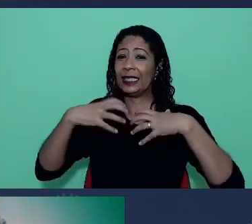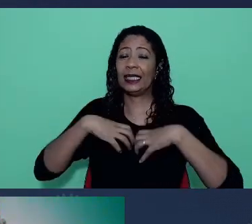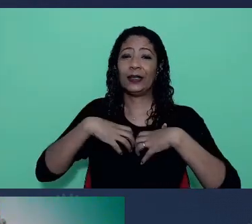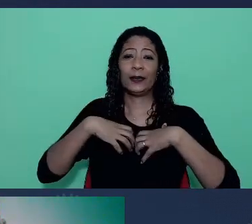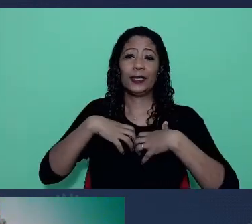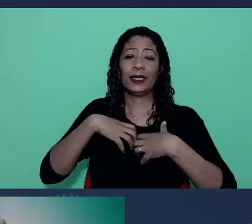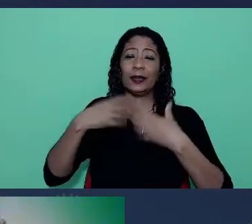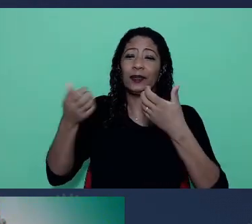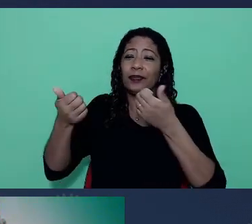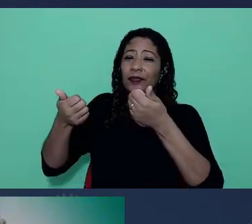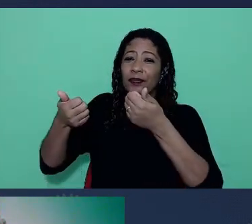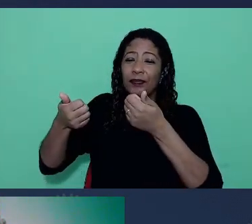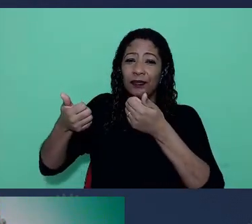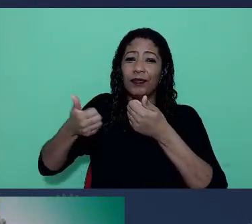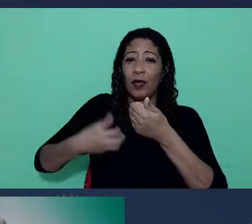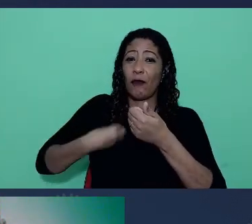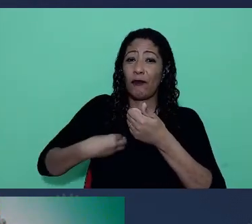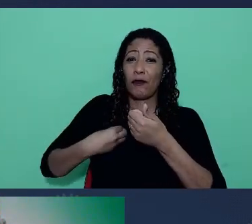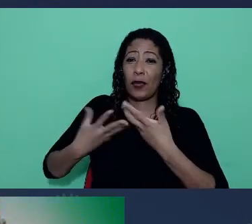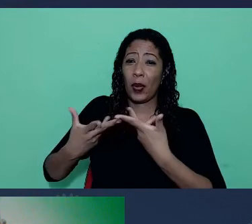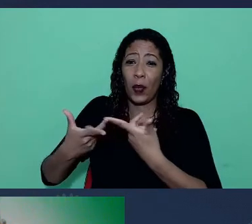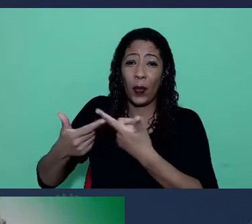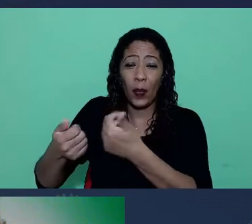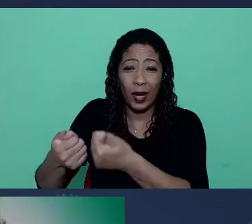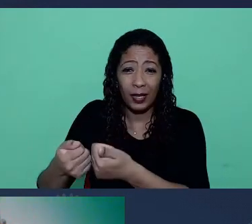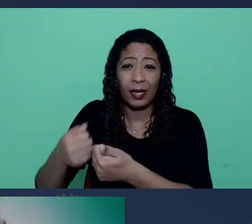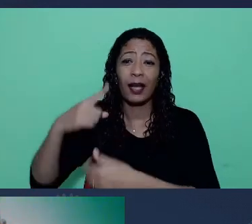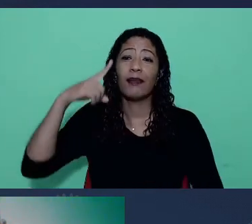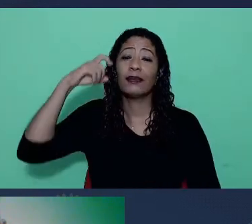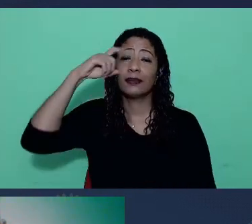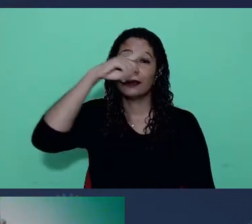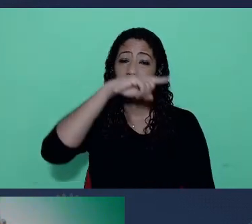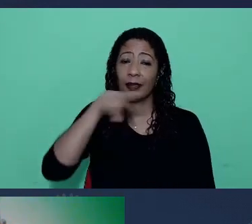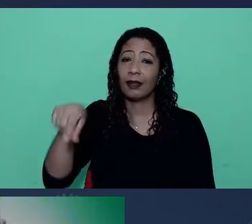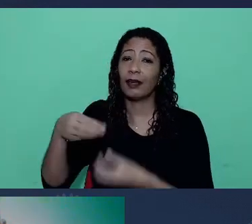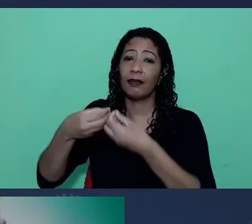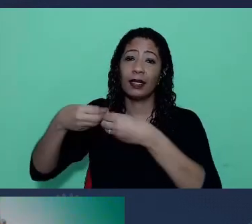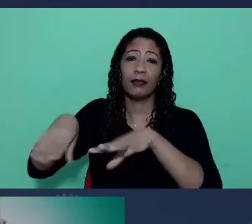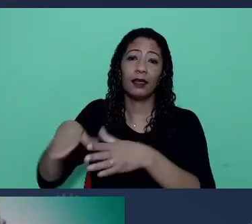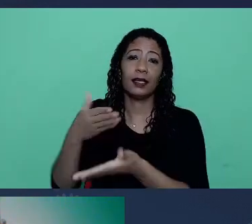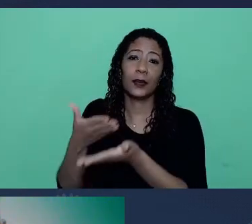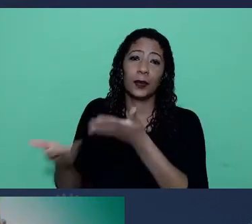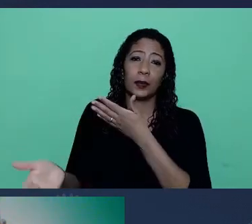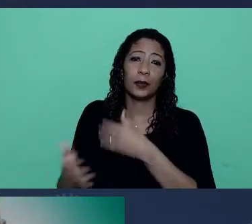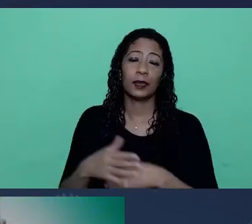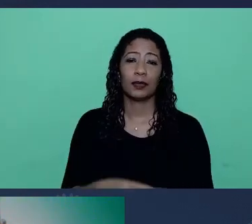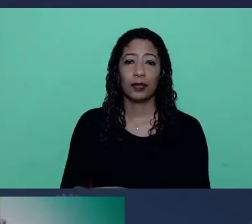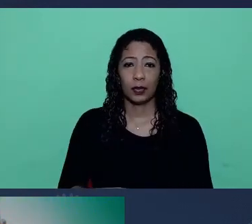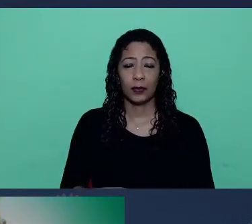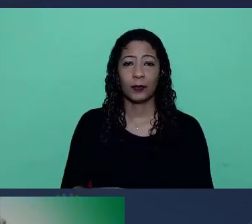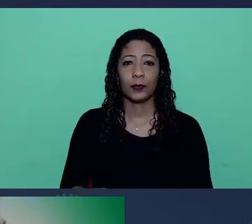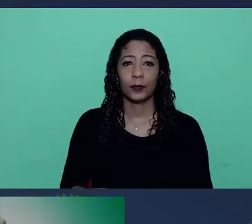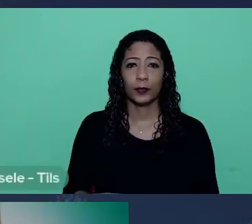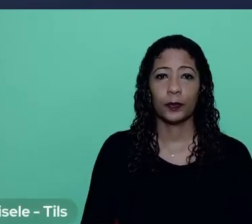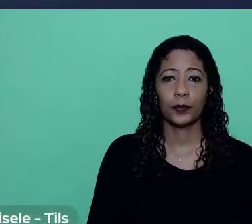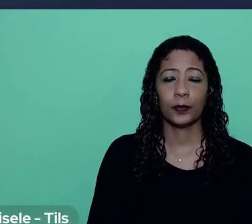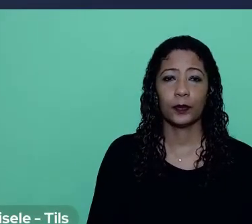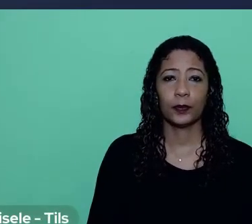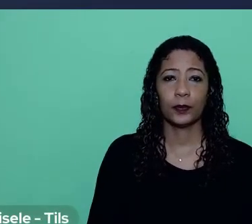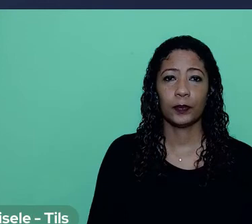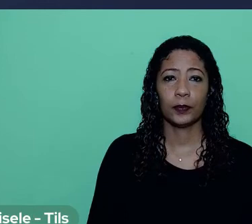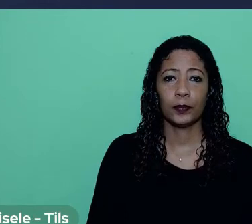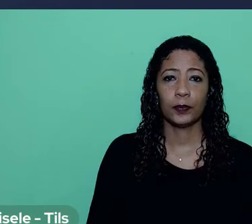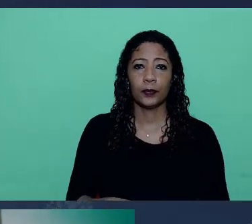com a qualidade de vida que ela vai levar, é muito mais prejudicial do que qualquer tipo de medicamento que ela receba.